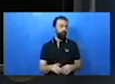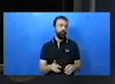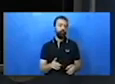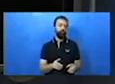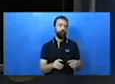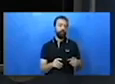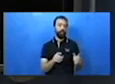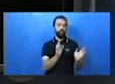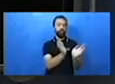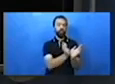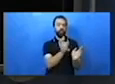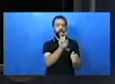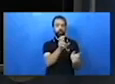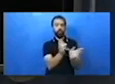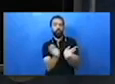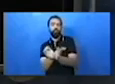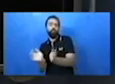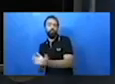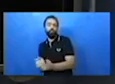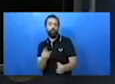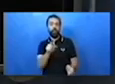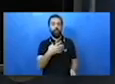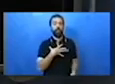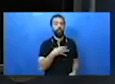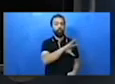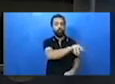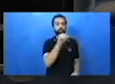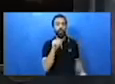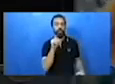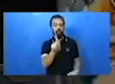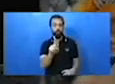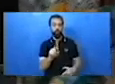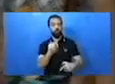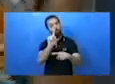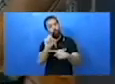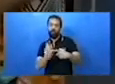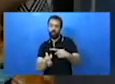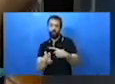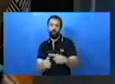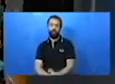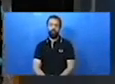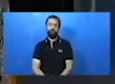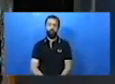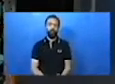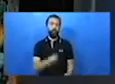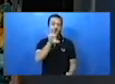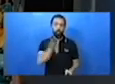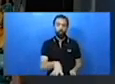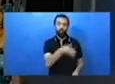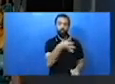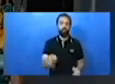peguei uma parte do total de 5. Vamos completar essa tabela.